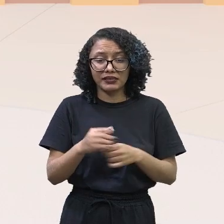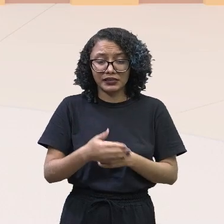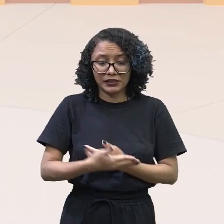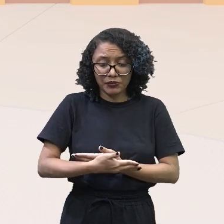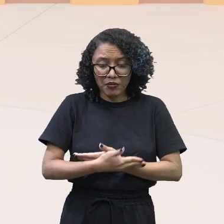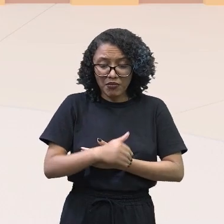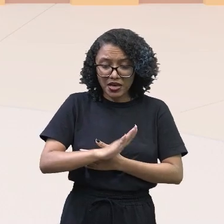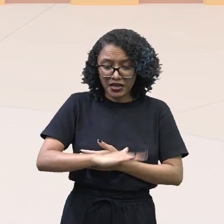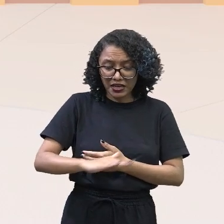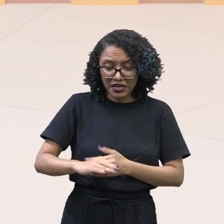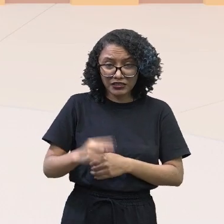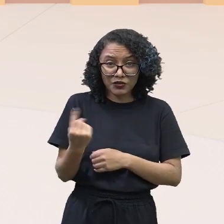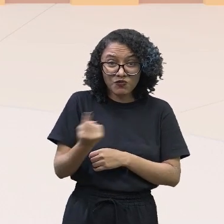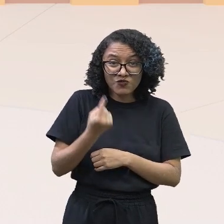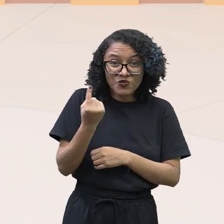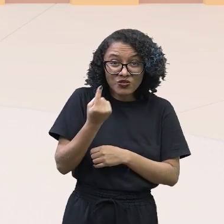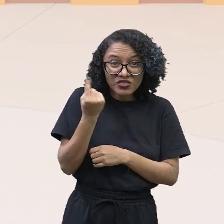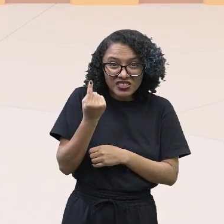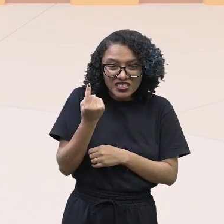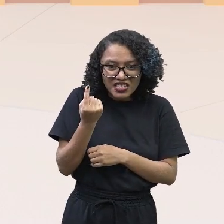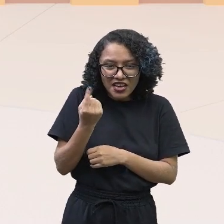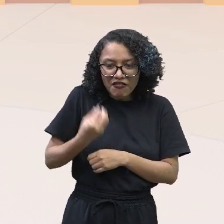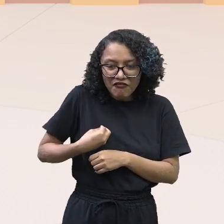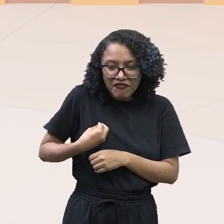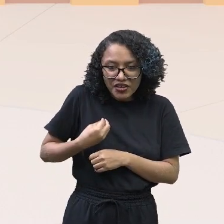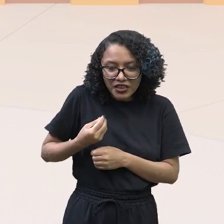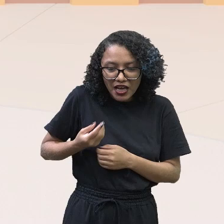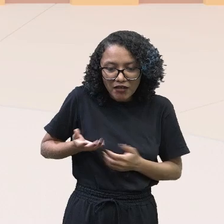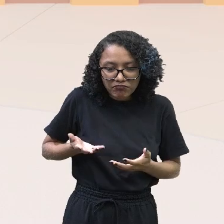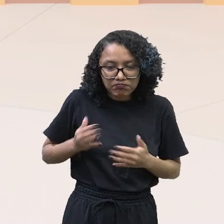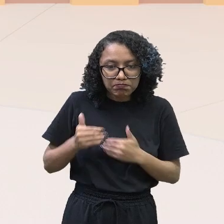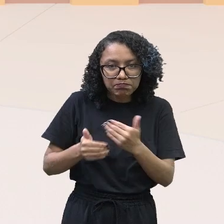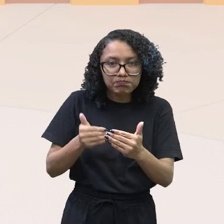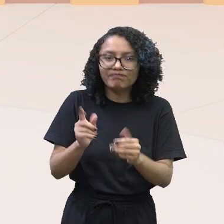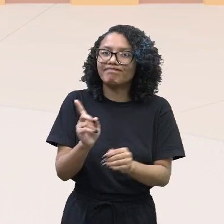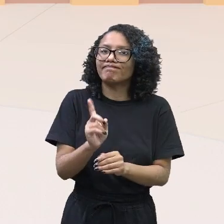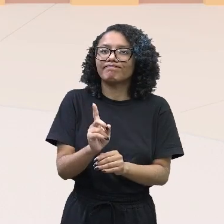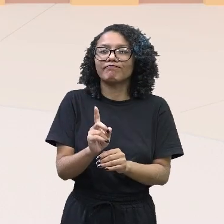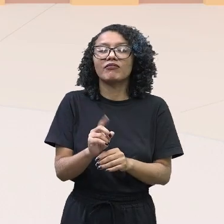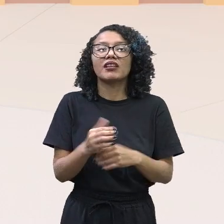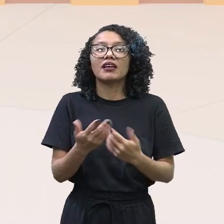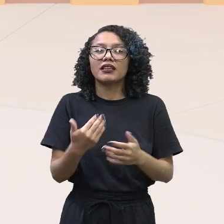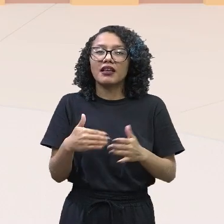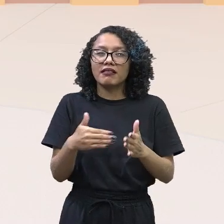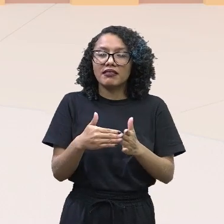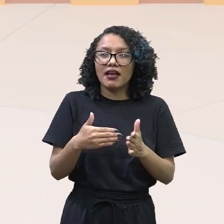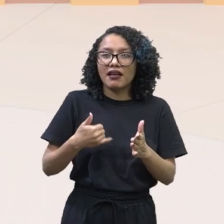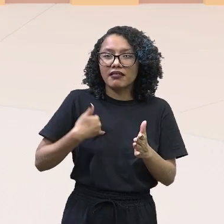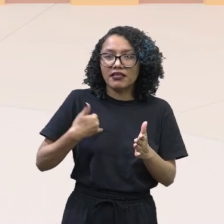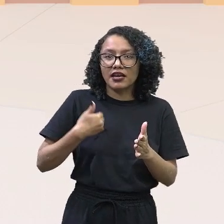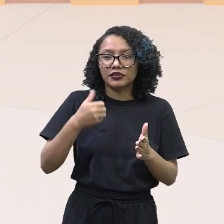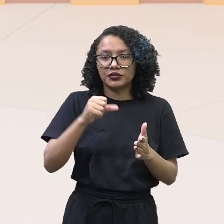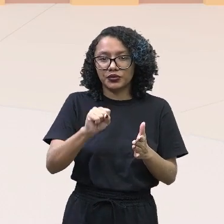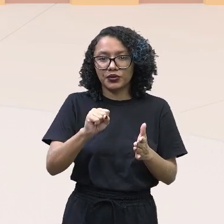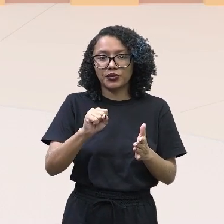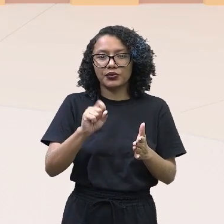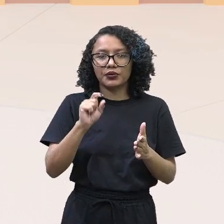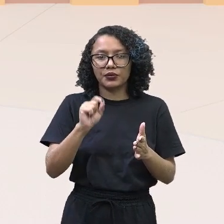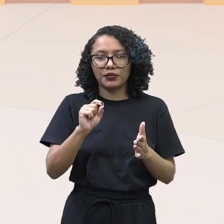conseguiria sobreviver. Então, de acordo com essa lei, até os 8 anos de idade, essa criança ela teria uma